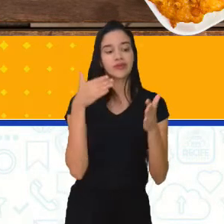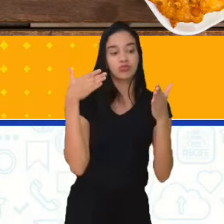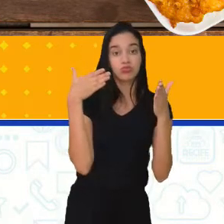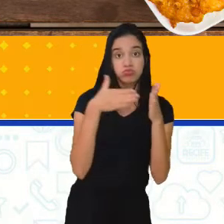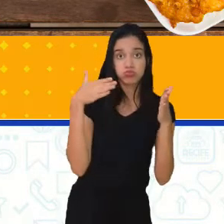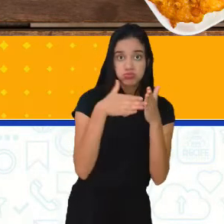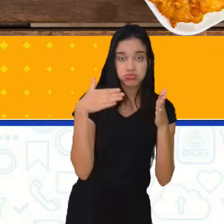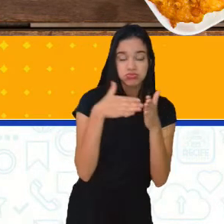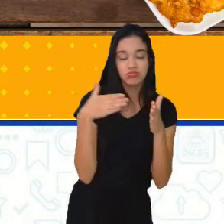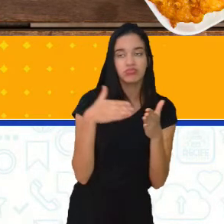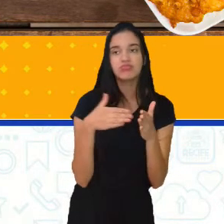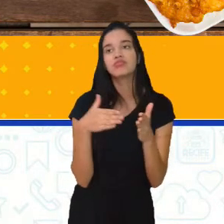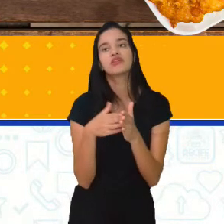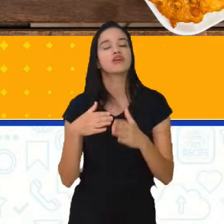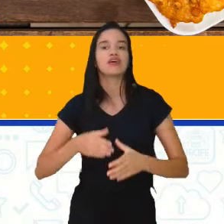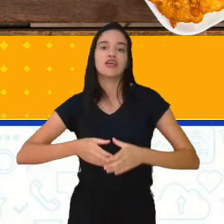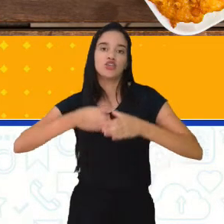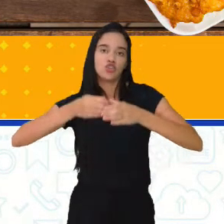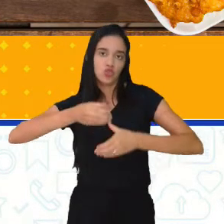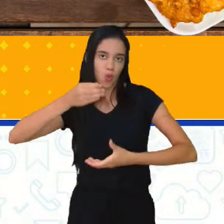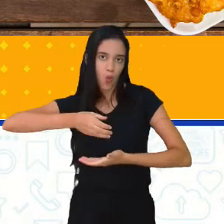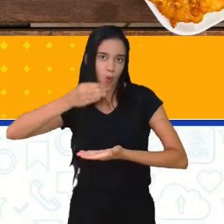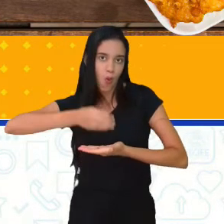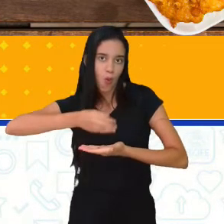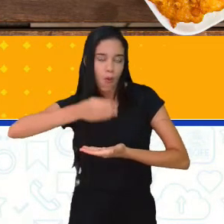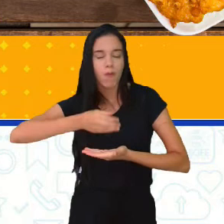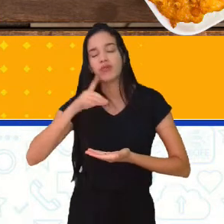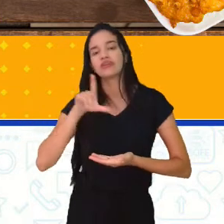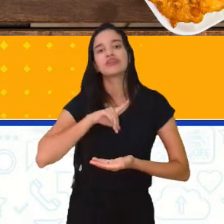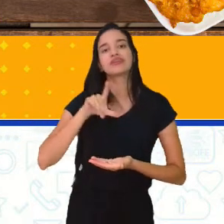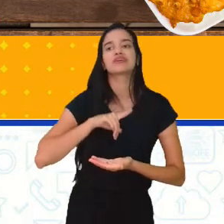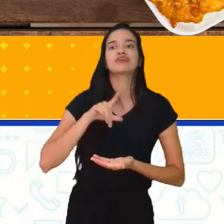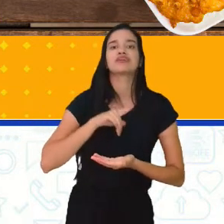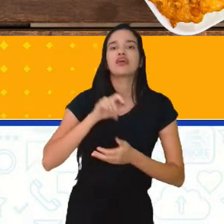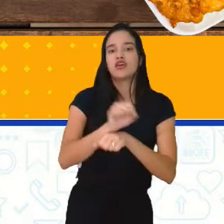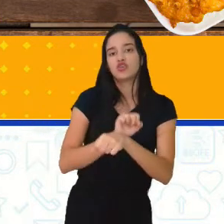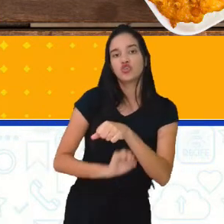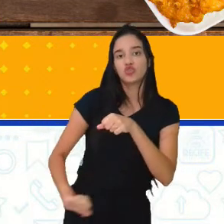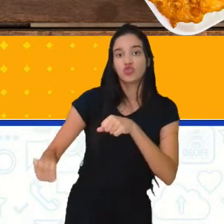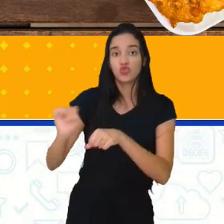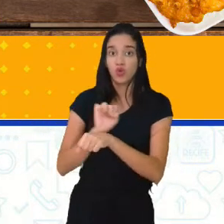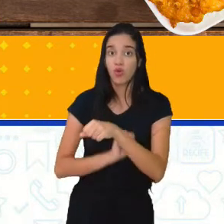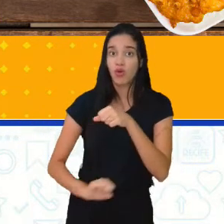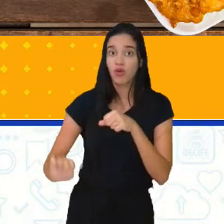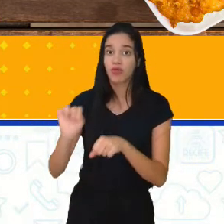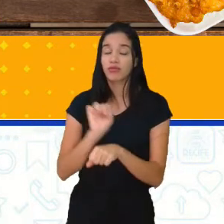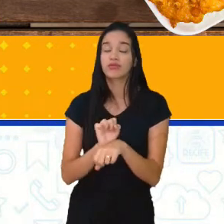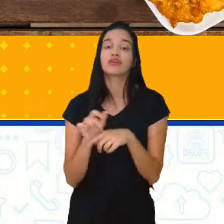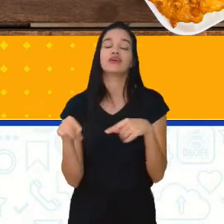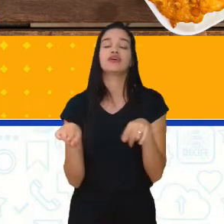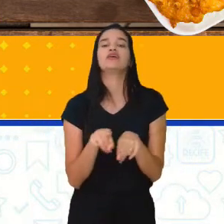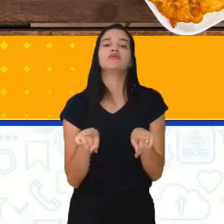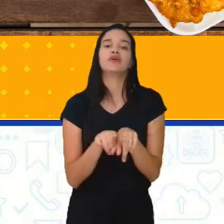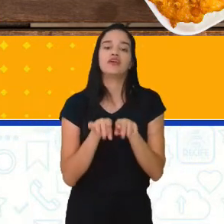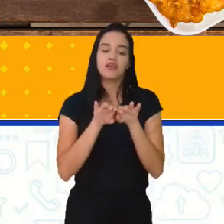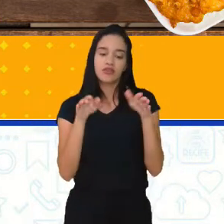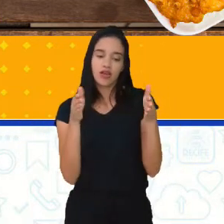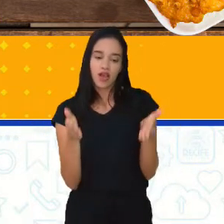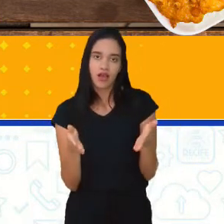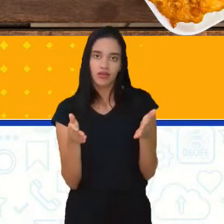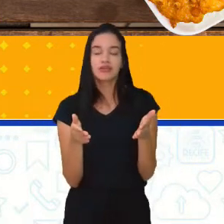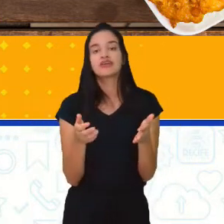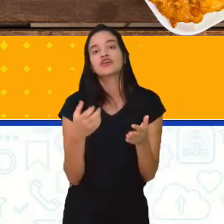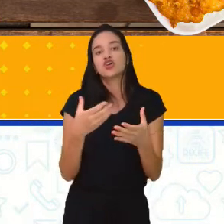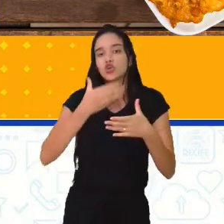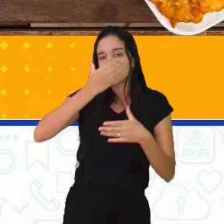entre. Então, esse copo do milkshake, ele tem que ser um isolante térmico, e a caixinha do sanduíche também. Se